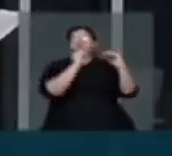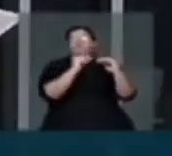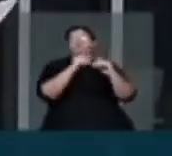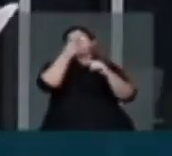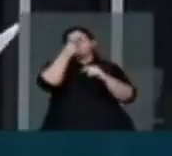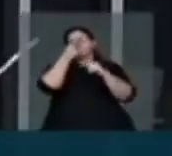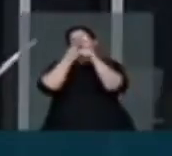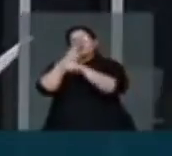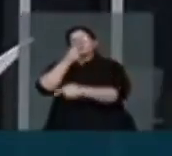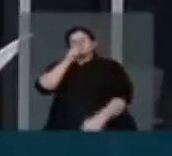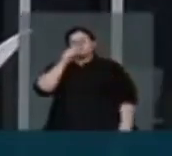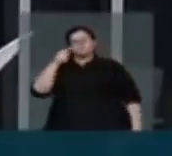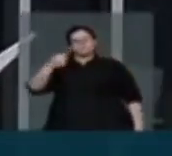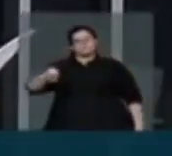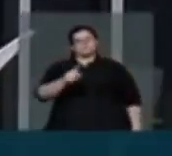lamentavelmente,